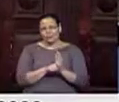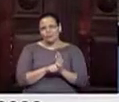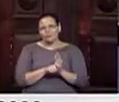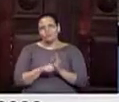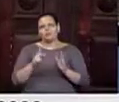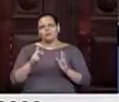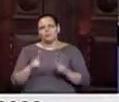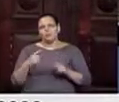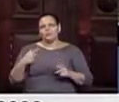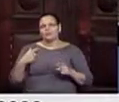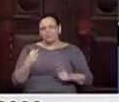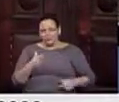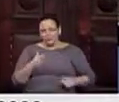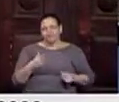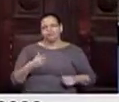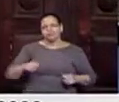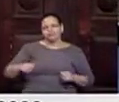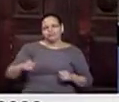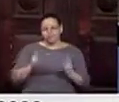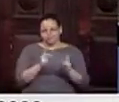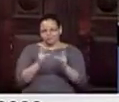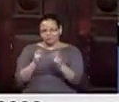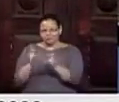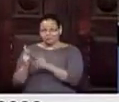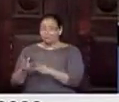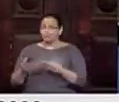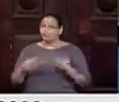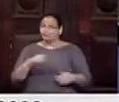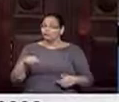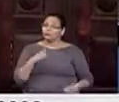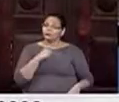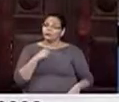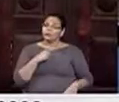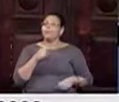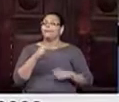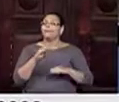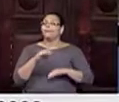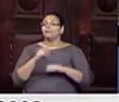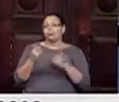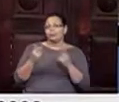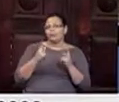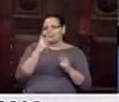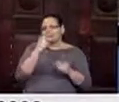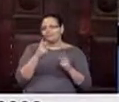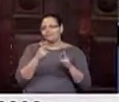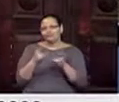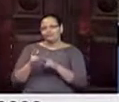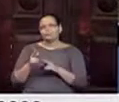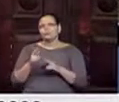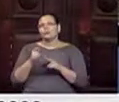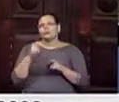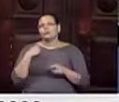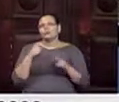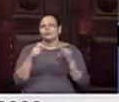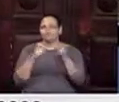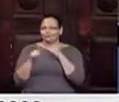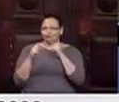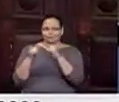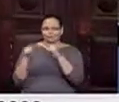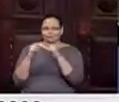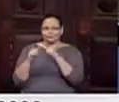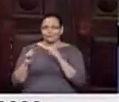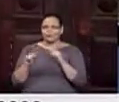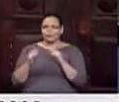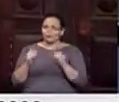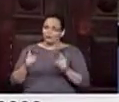mata muito mais que as drogas então na verdade nós temos muito mais pontos em comum do que pontos divergentes então